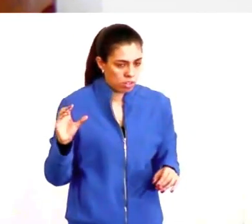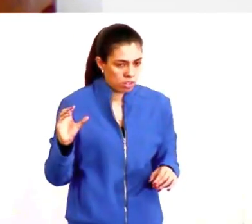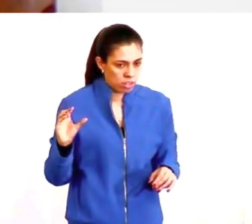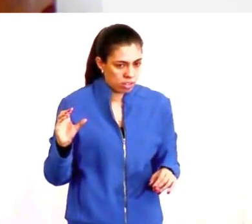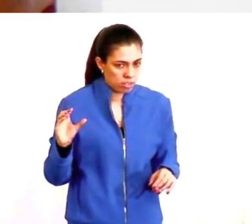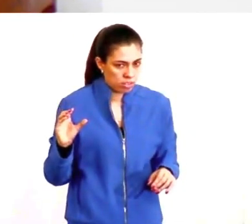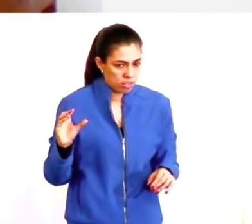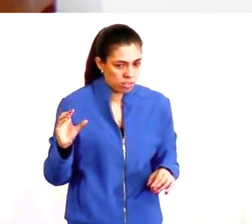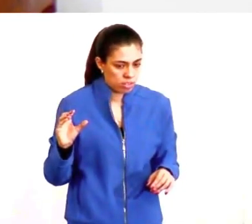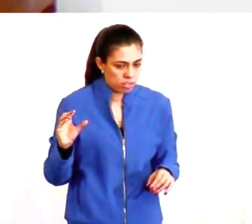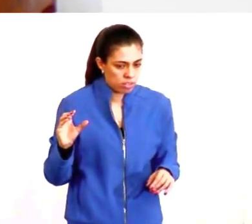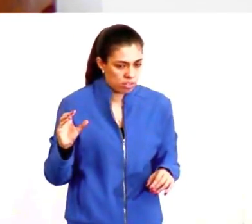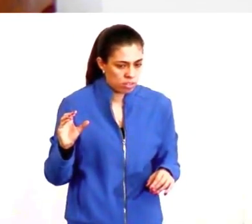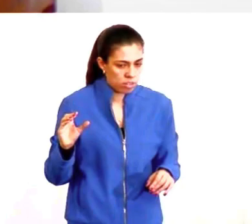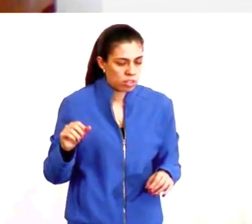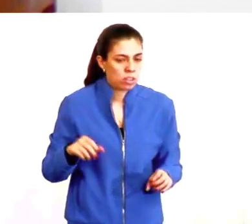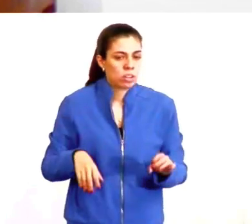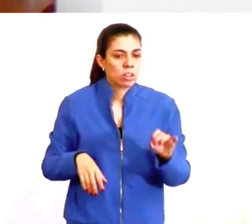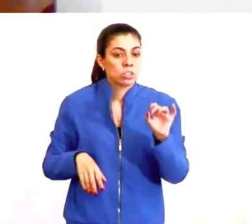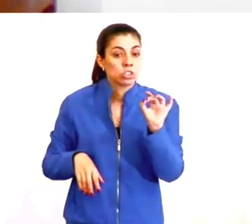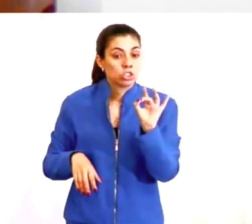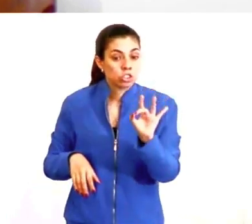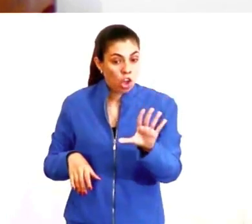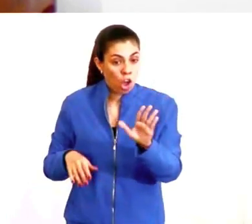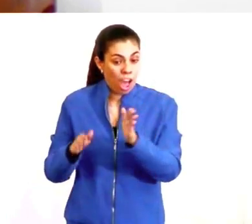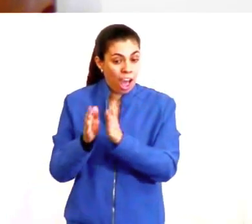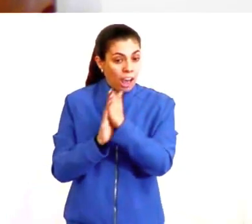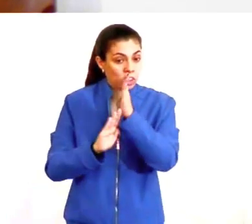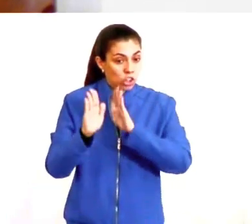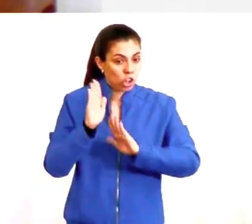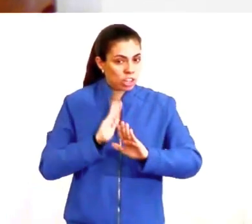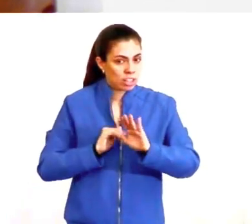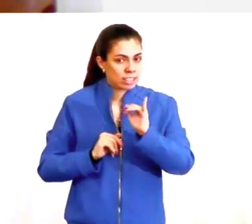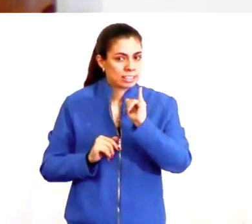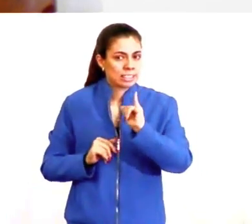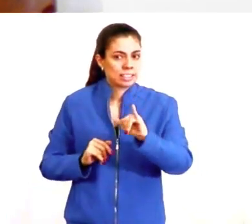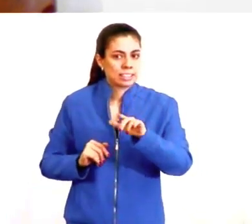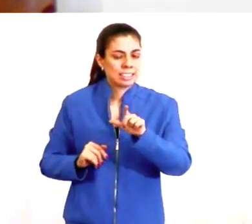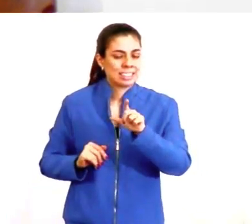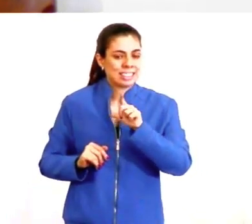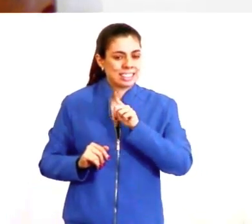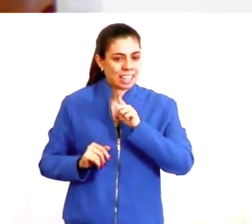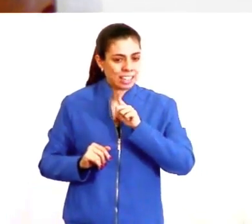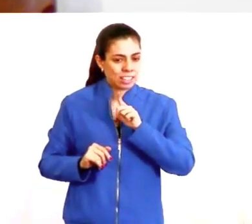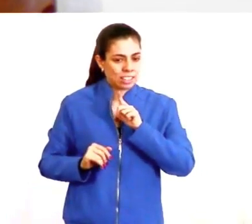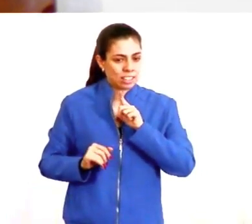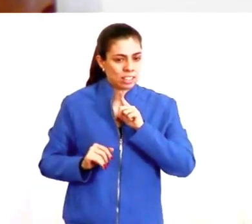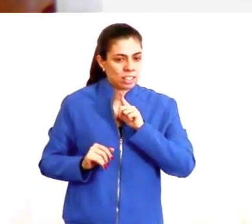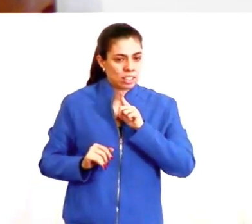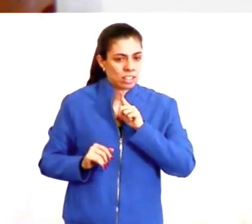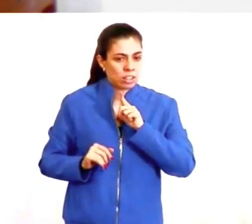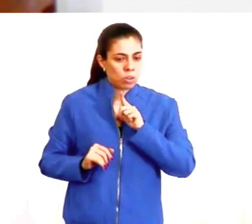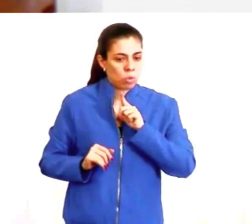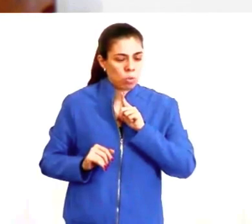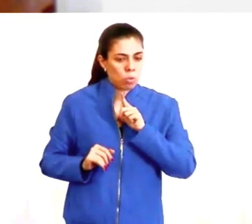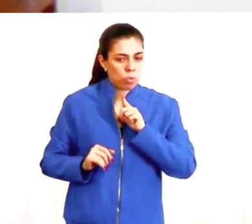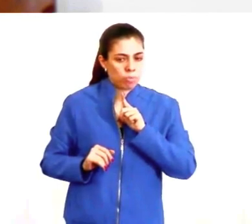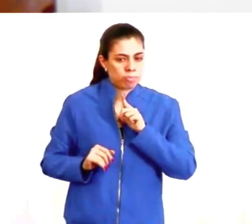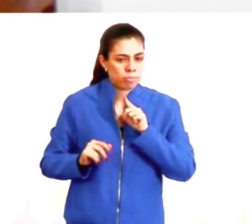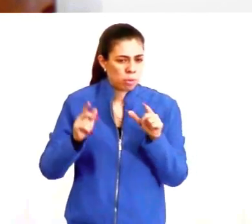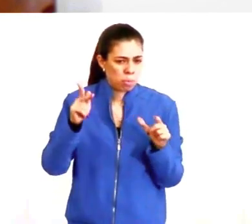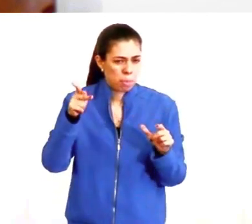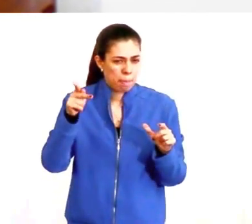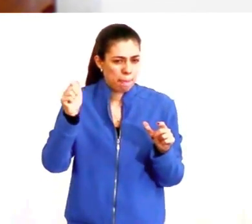adoração templista tem um sacerdote, ela é por si só um sacrifício, missa quer dizer isso, e então